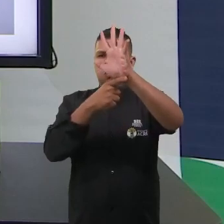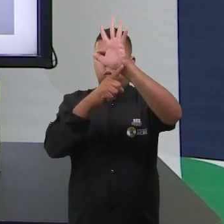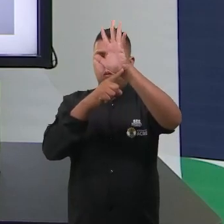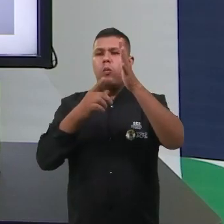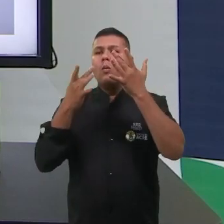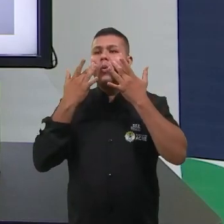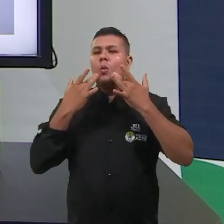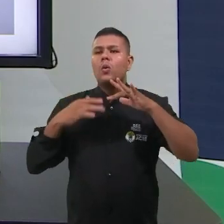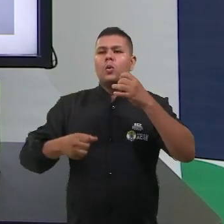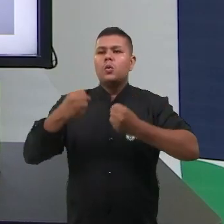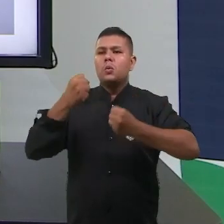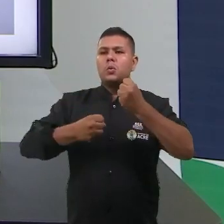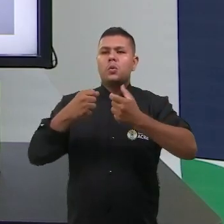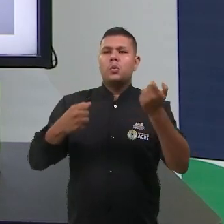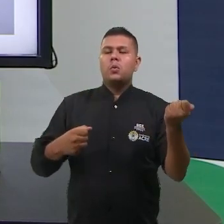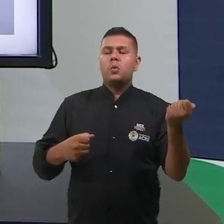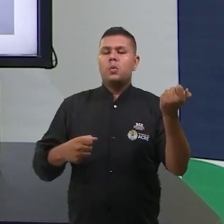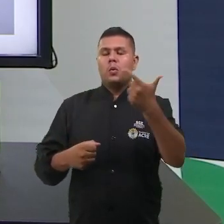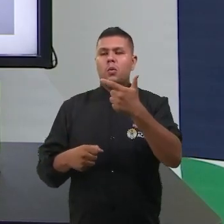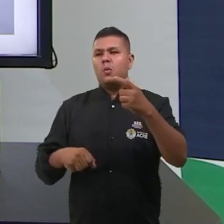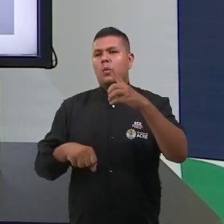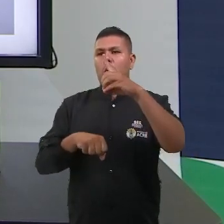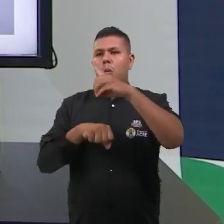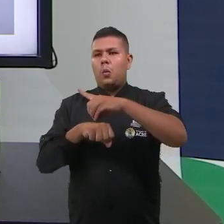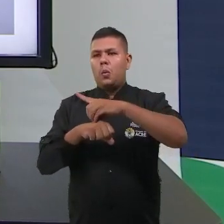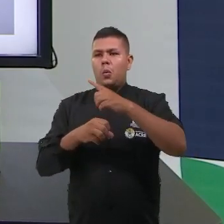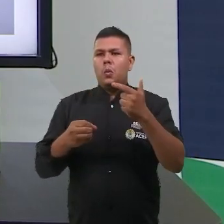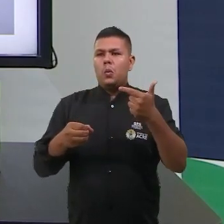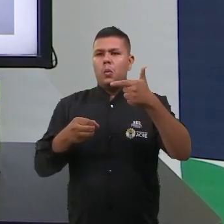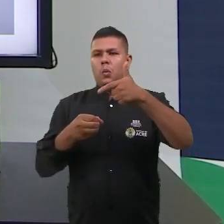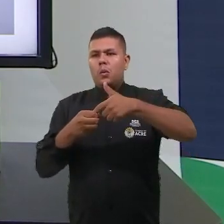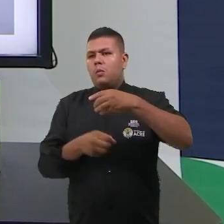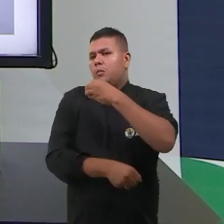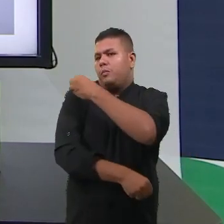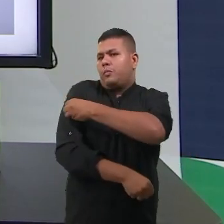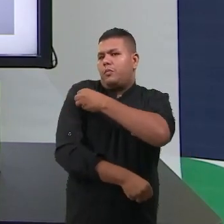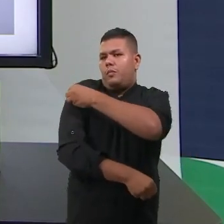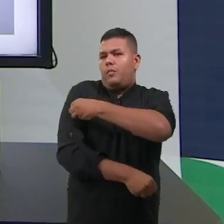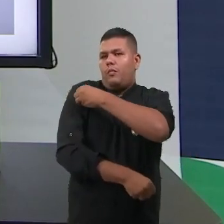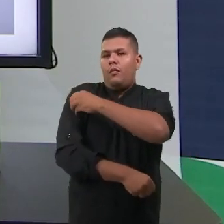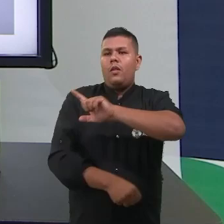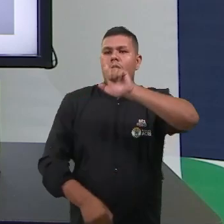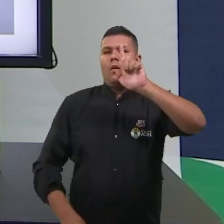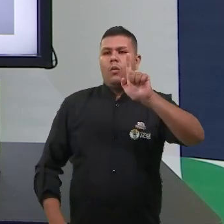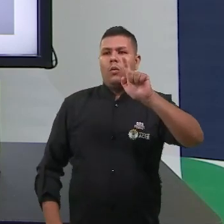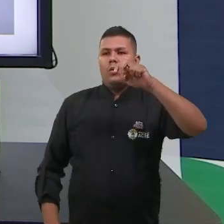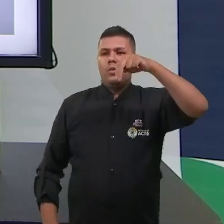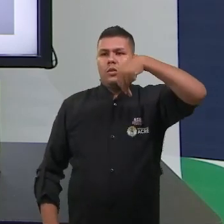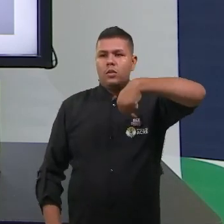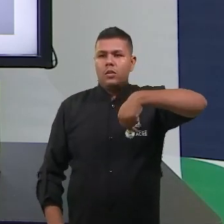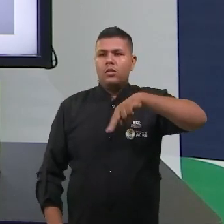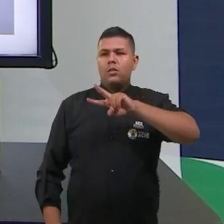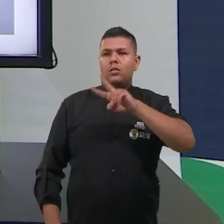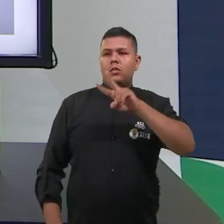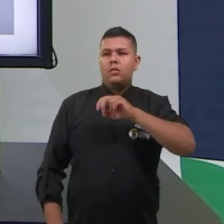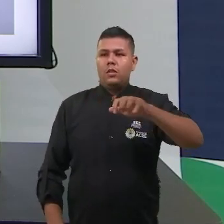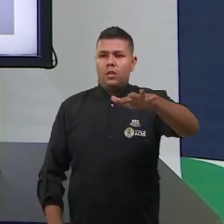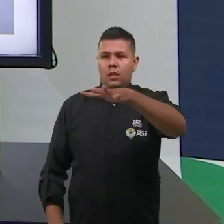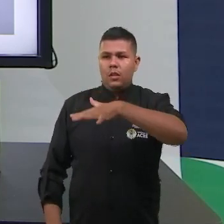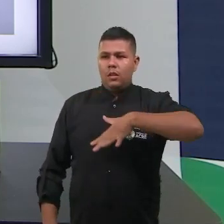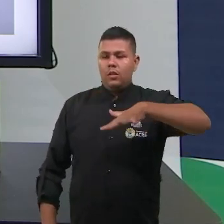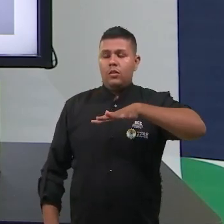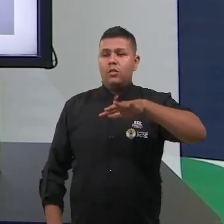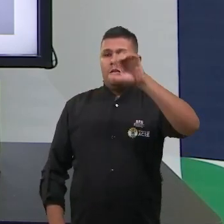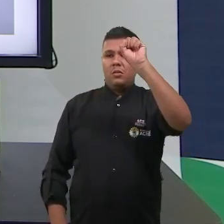barato do que usar etanol, do que usar gasolina ou diesel. Então, o GNV, hoje, mais na região Sudeste, aqui no nosso